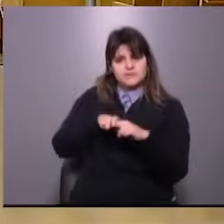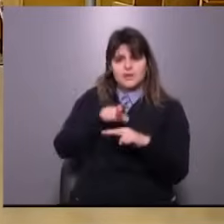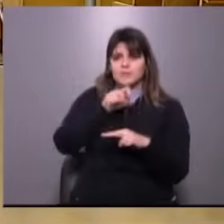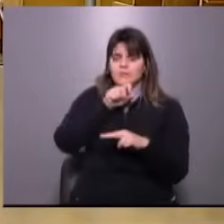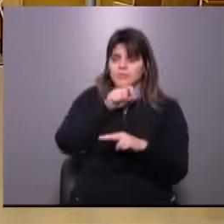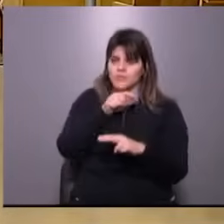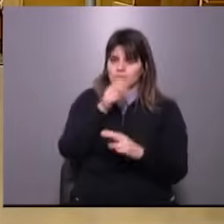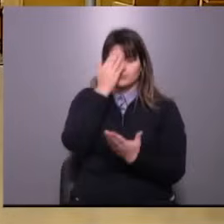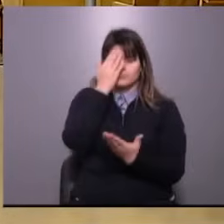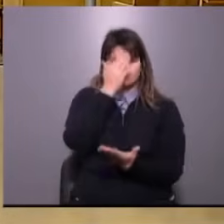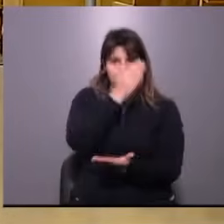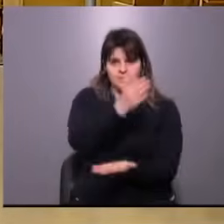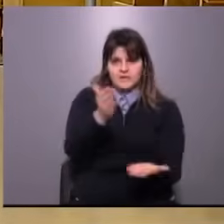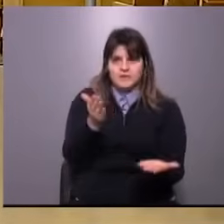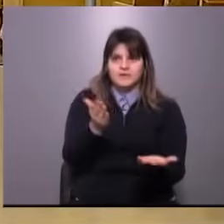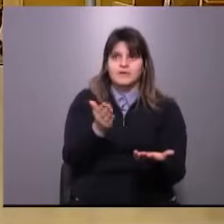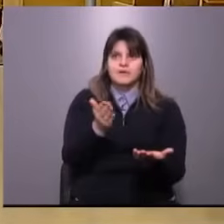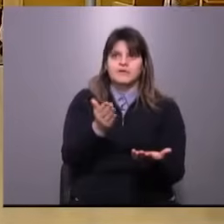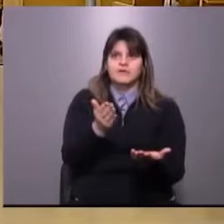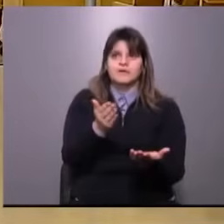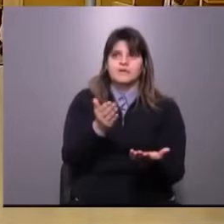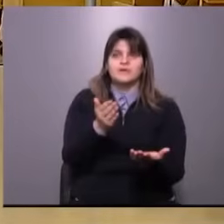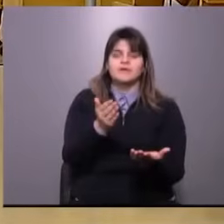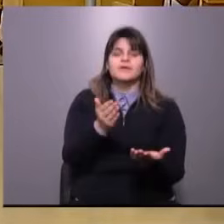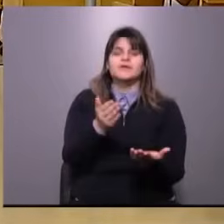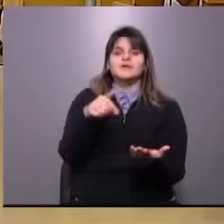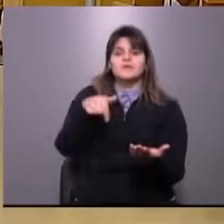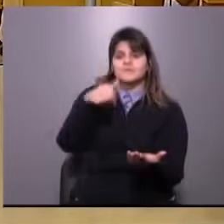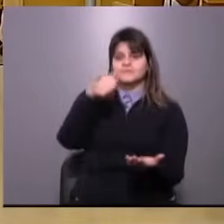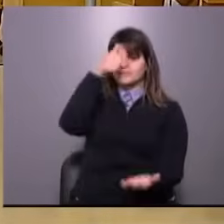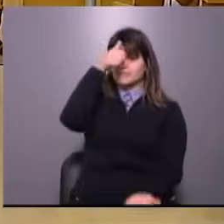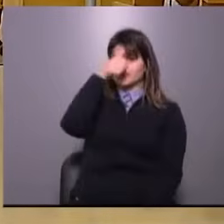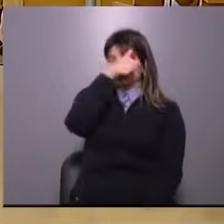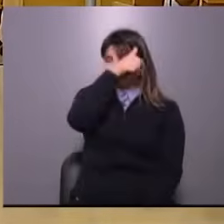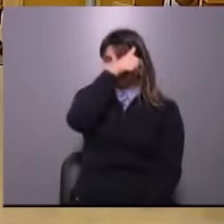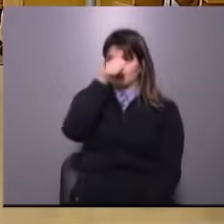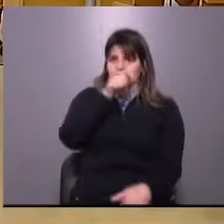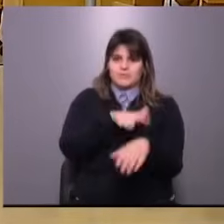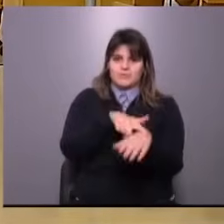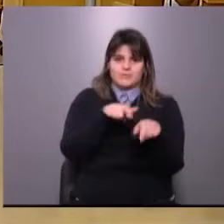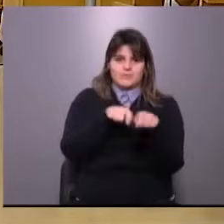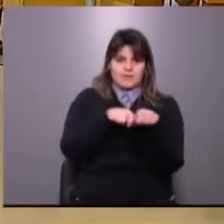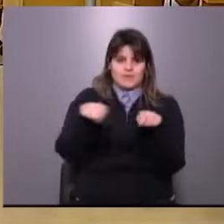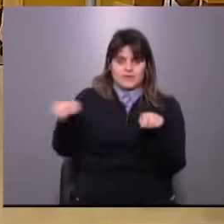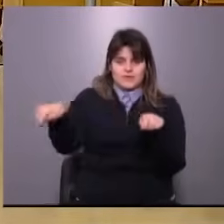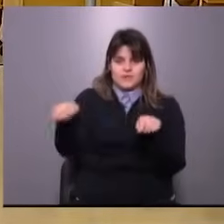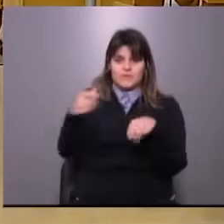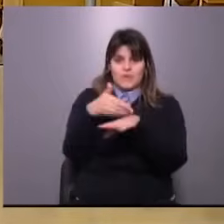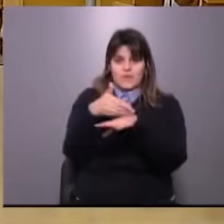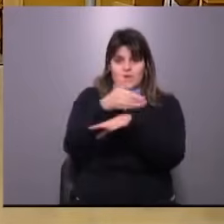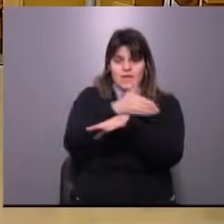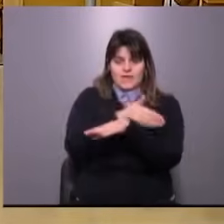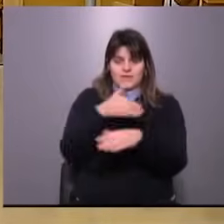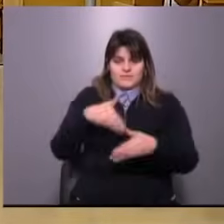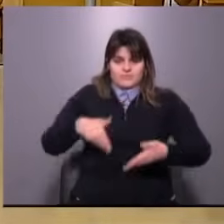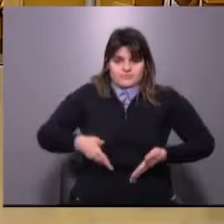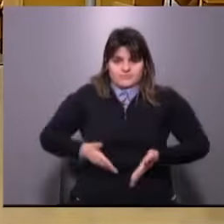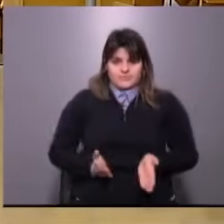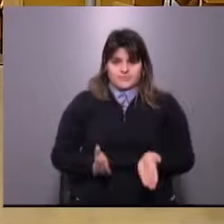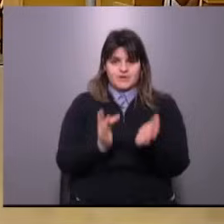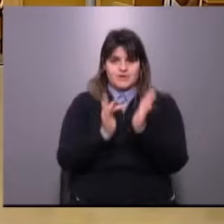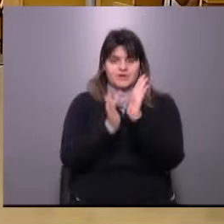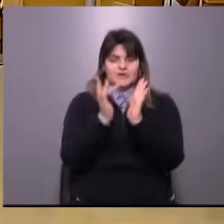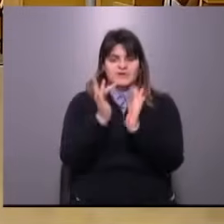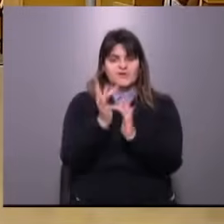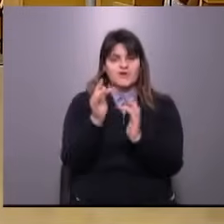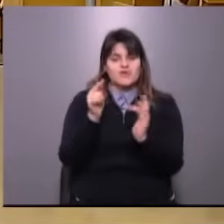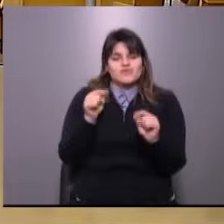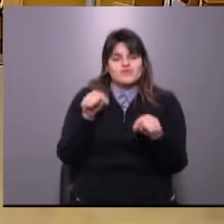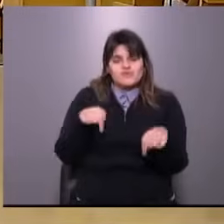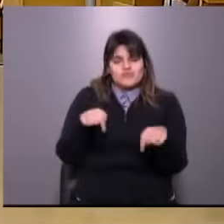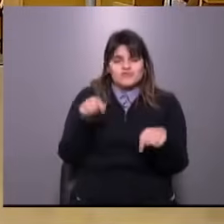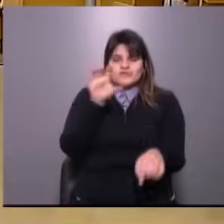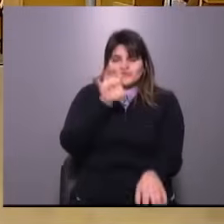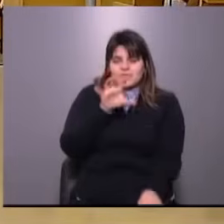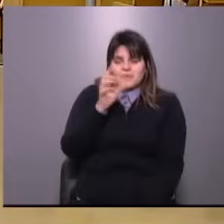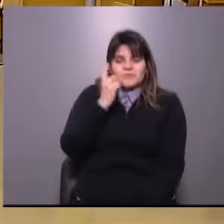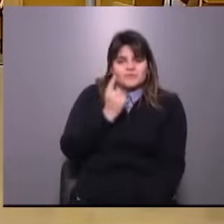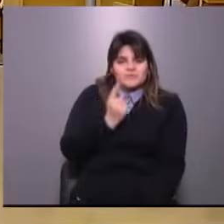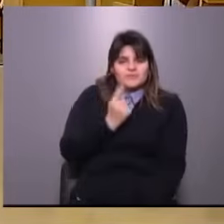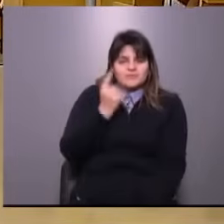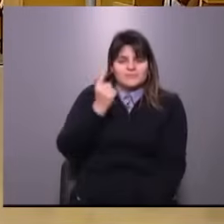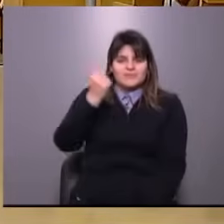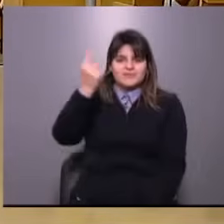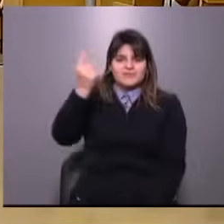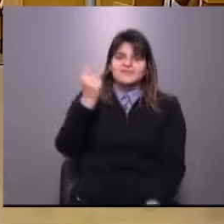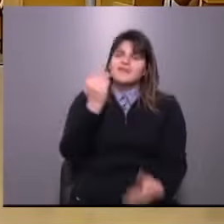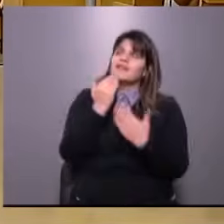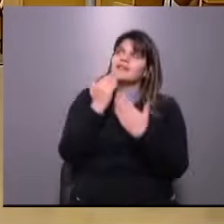Irmãos e irmãs, podemos acomodar-nos? Neste último domingo do tempo do Advento, damos de uma